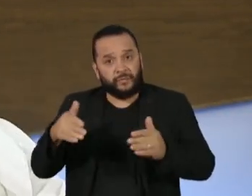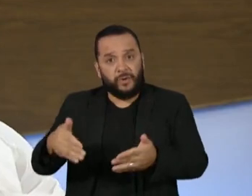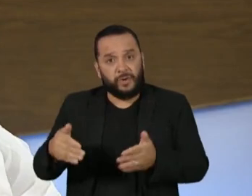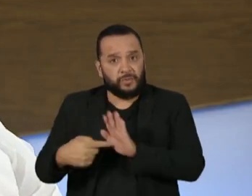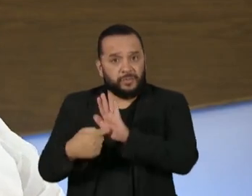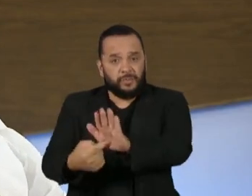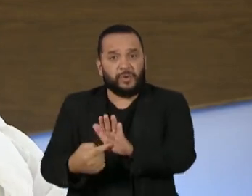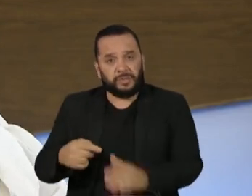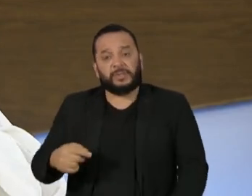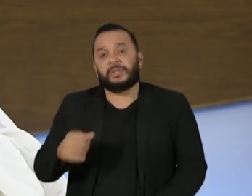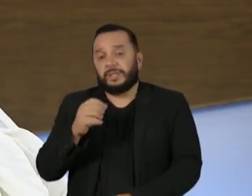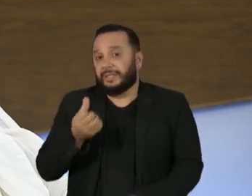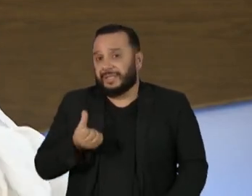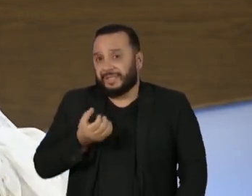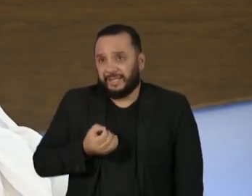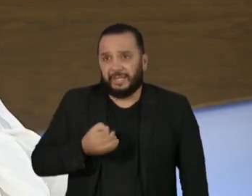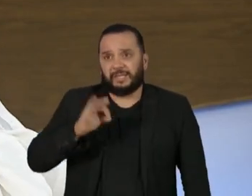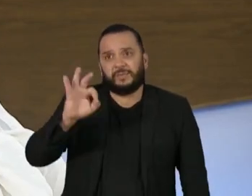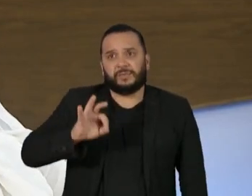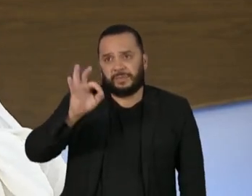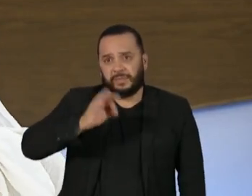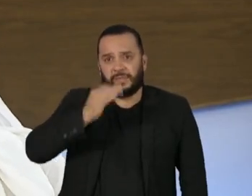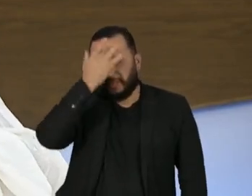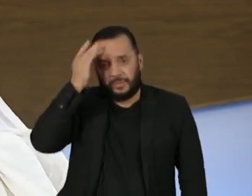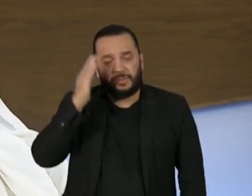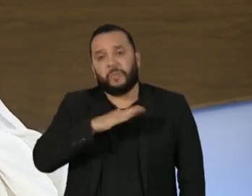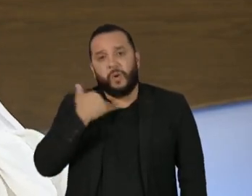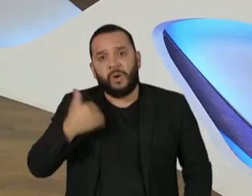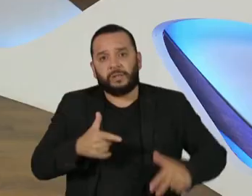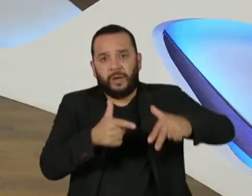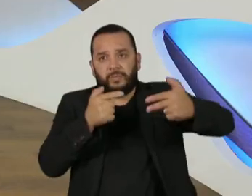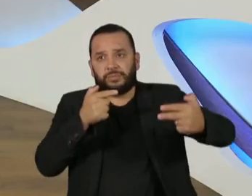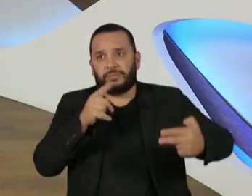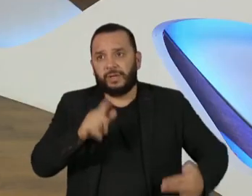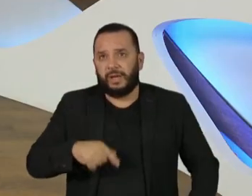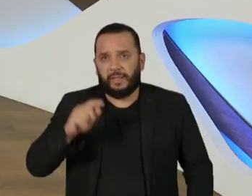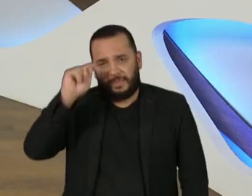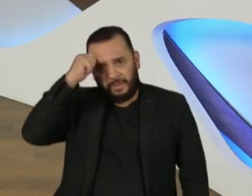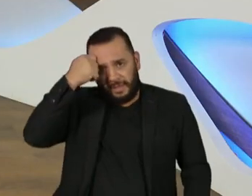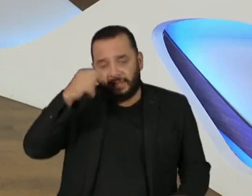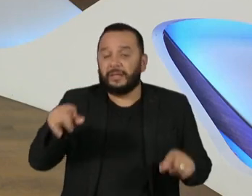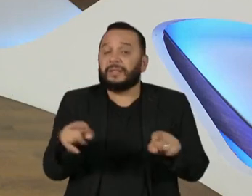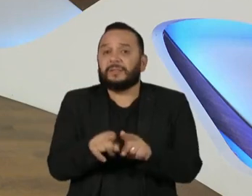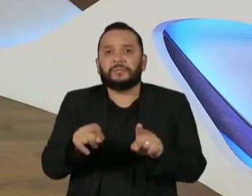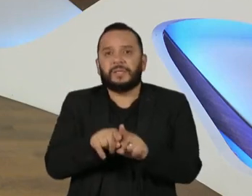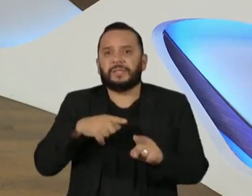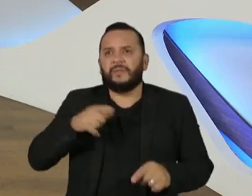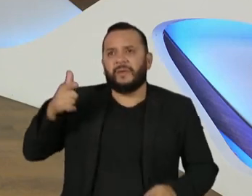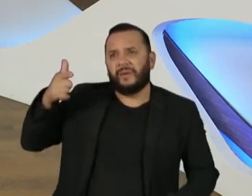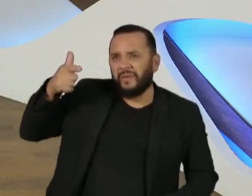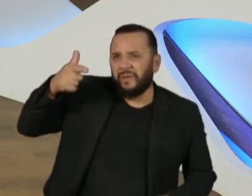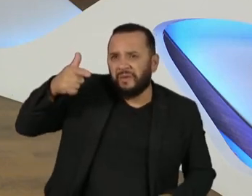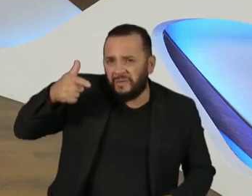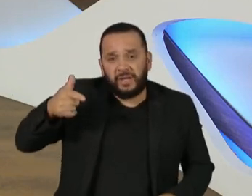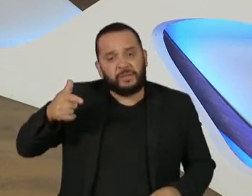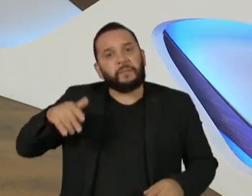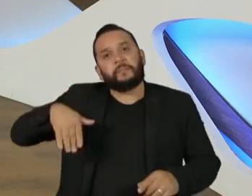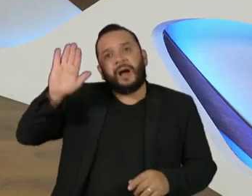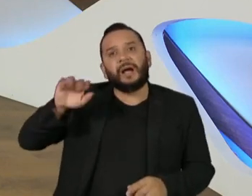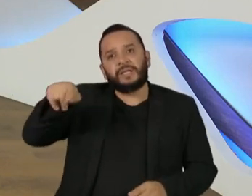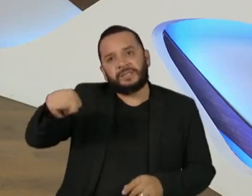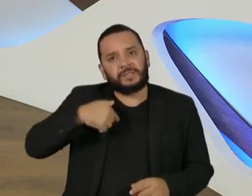mais de 60% das pessoas mortas pela polícia eram pessoas negras sem contar as abordagens as pessoas negras que são muito maiores